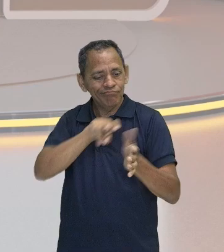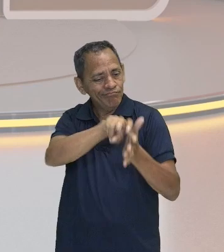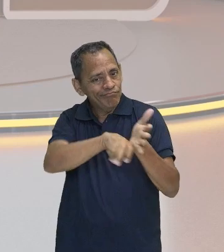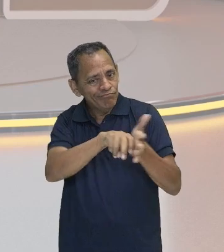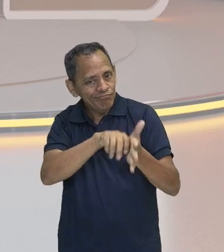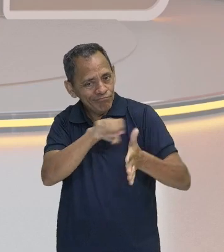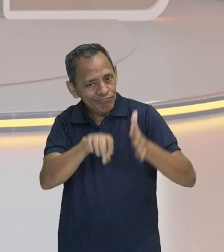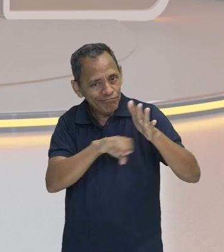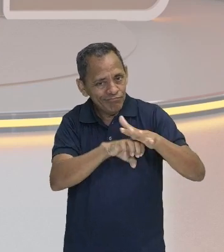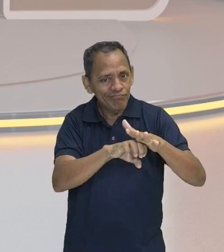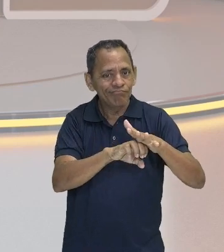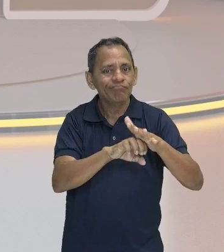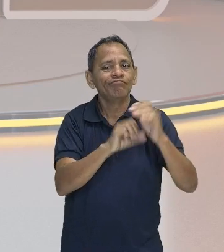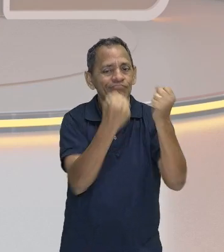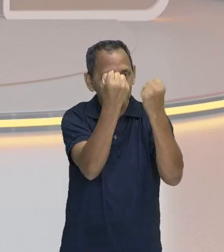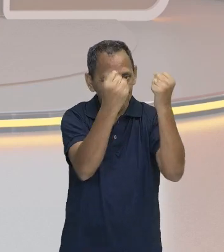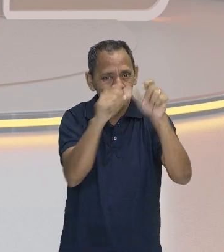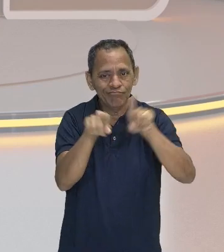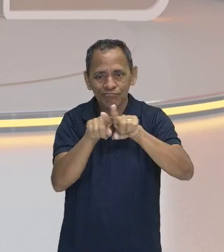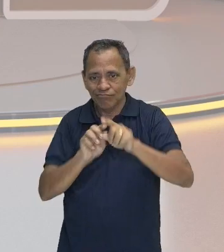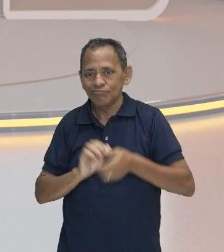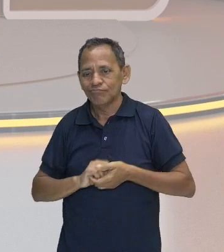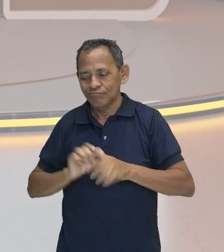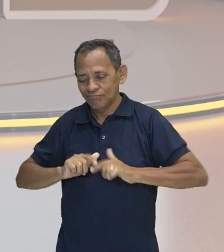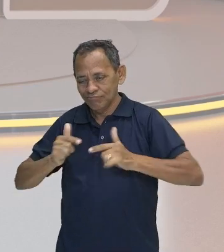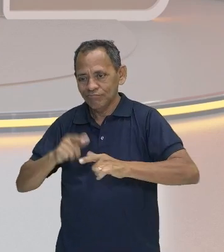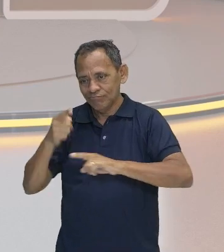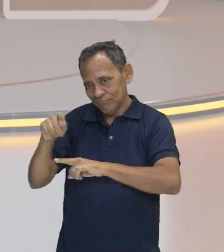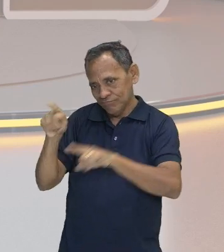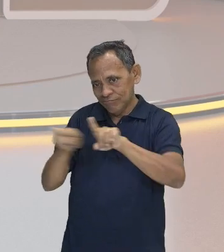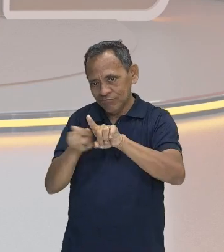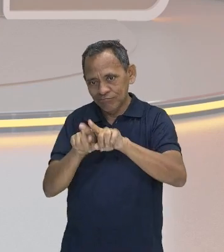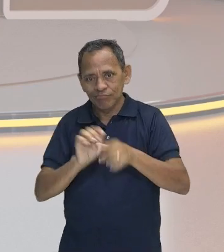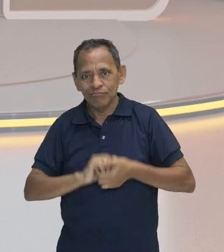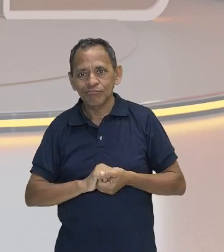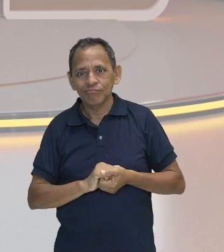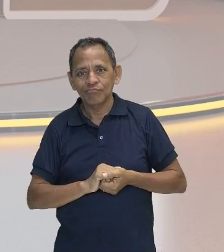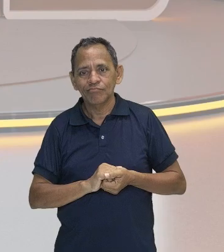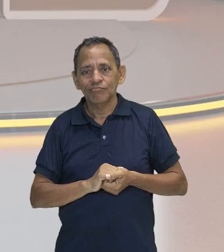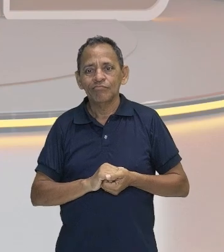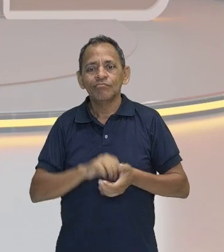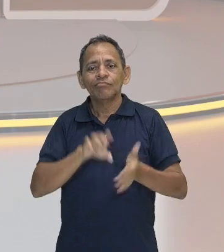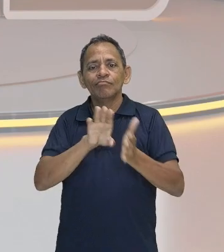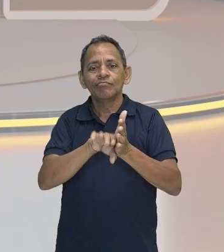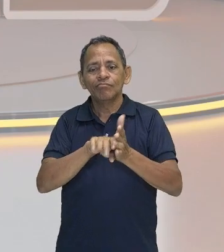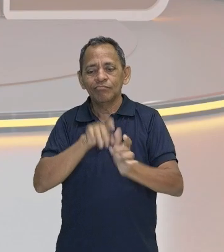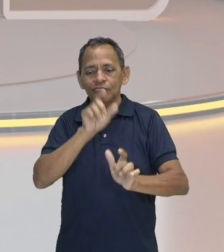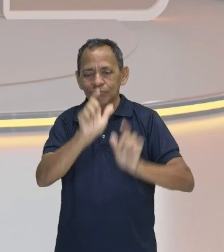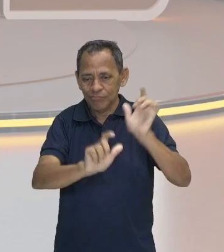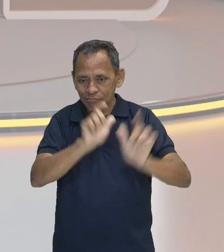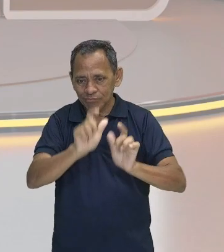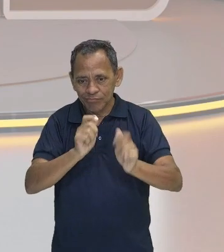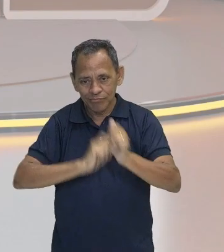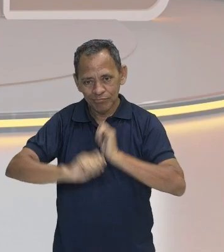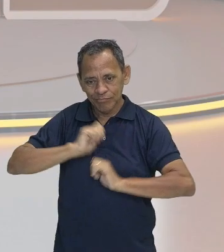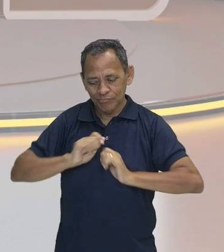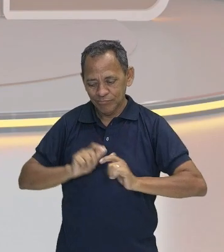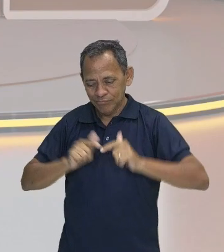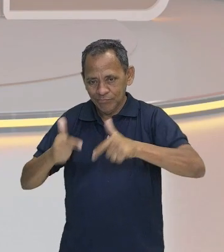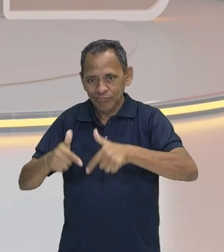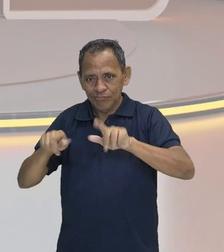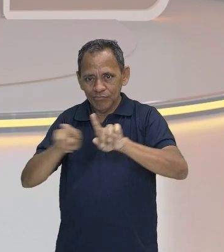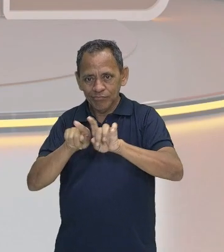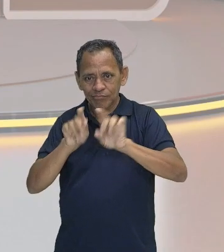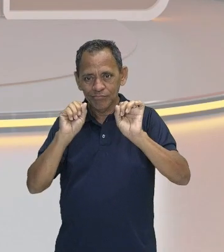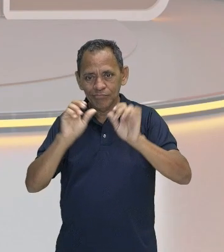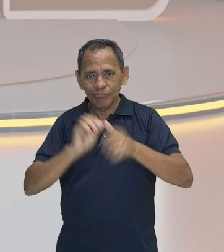do agronegócio, entre outras atividades econômicas. Para iniciar, nós temos o conceito de população economicamente ativa,